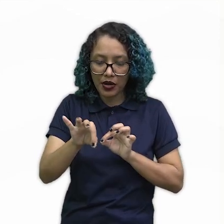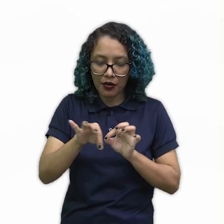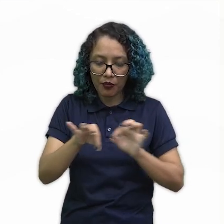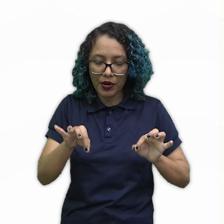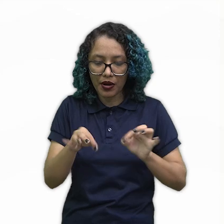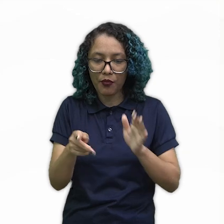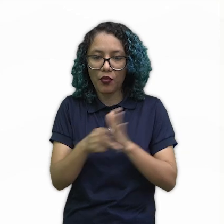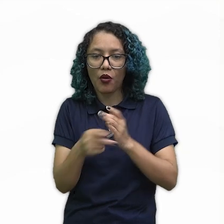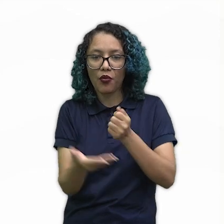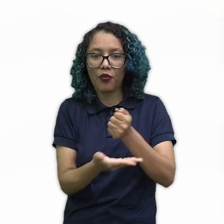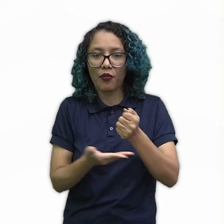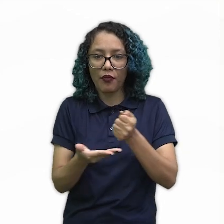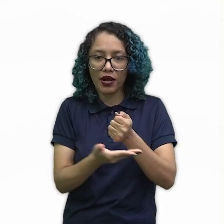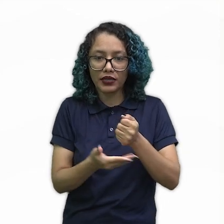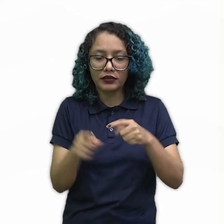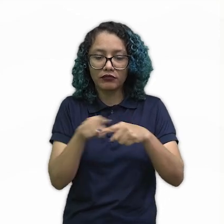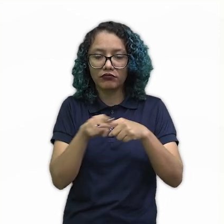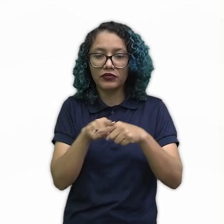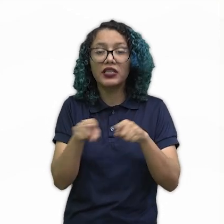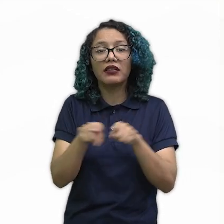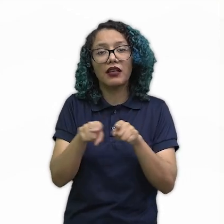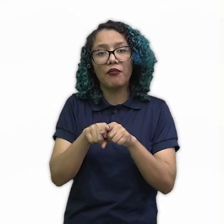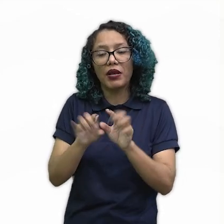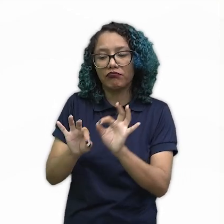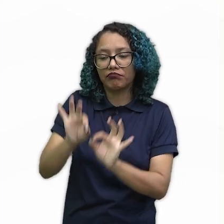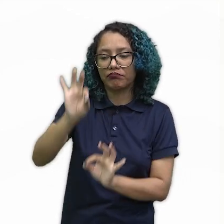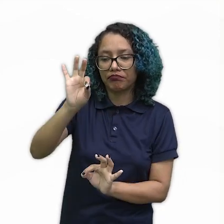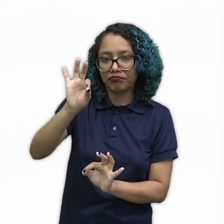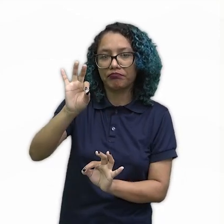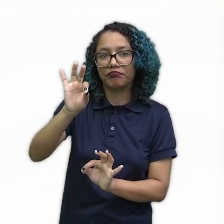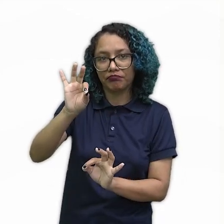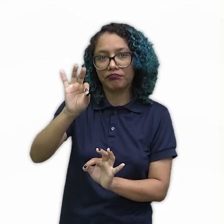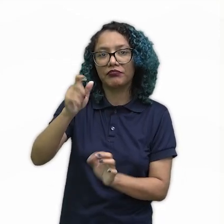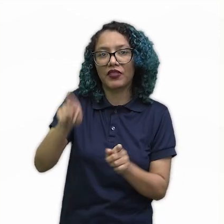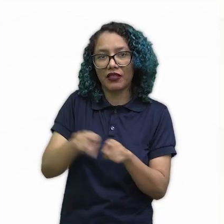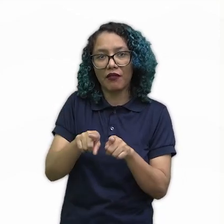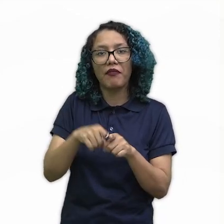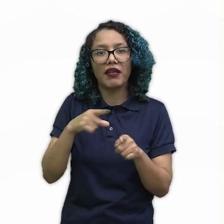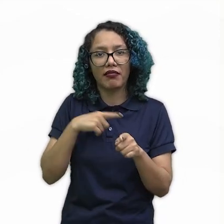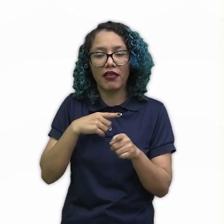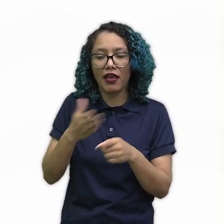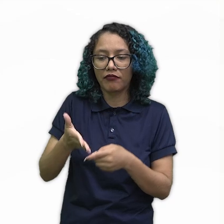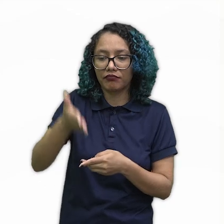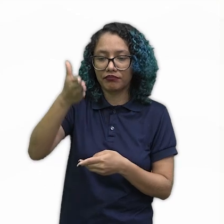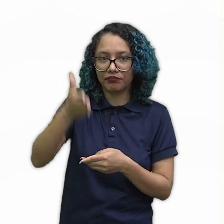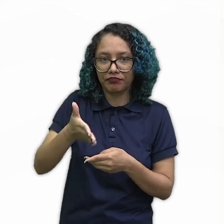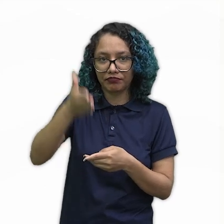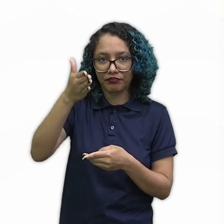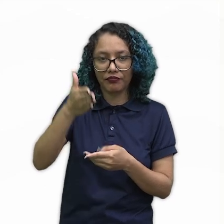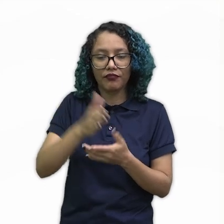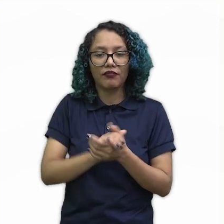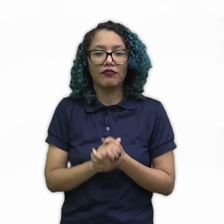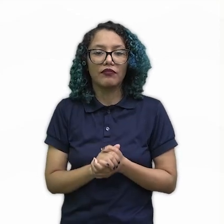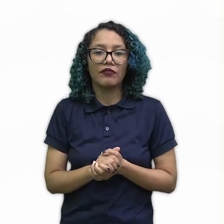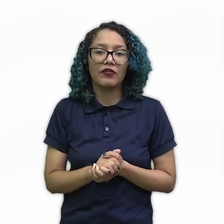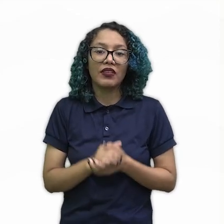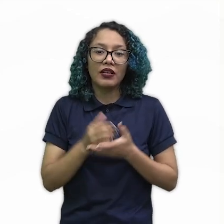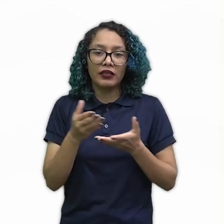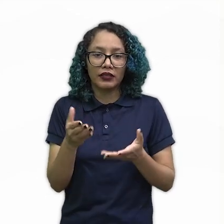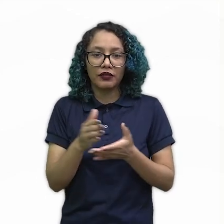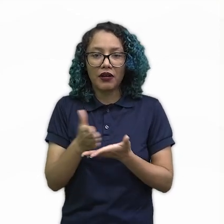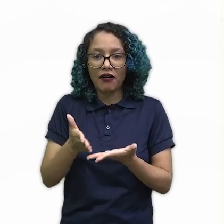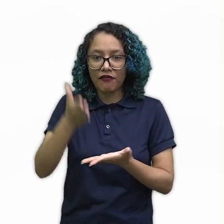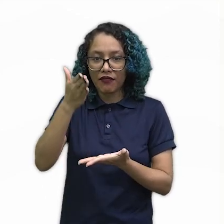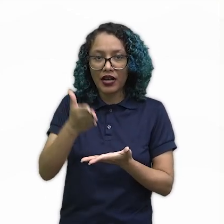nós também temos as arestas laterais. Nós vimos lá pela definição que as faces laterais são o